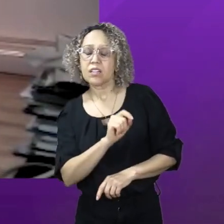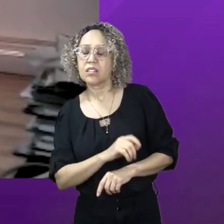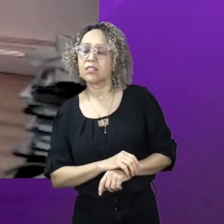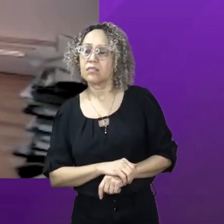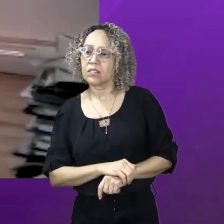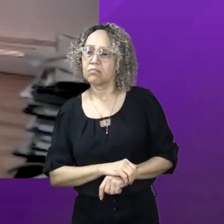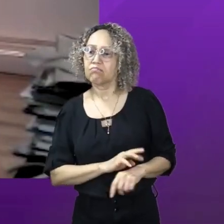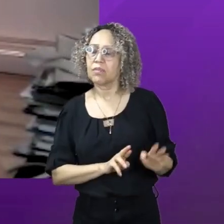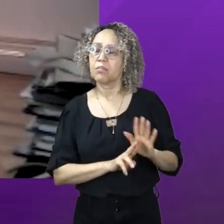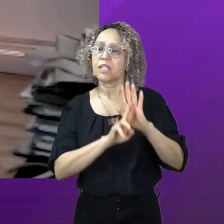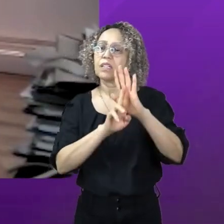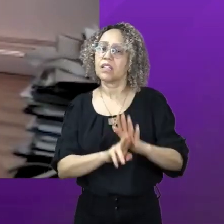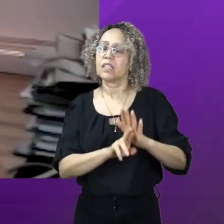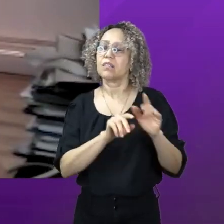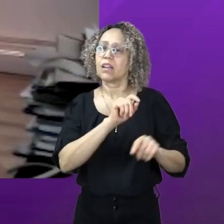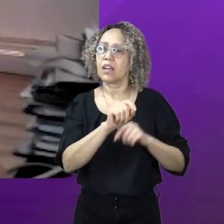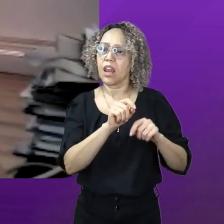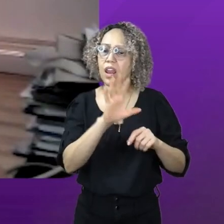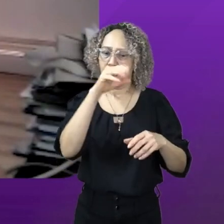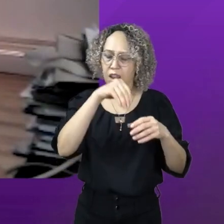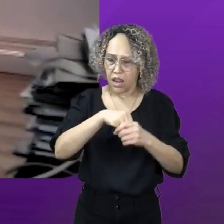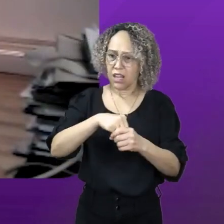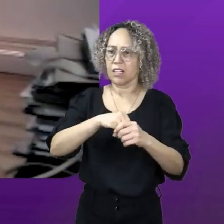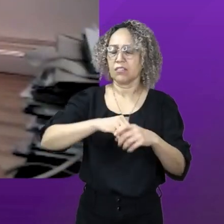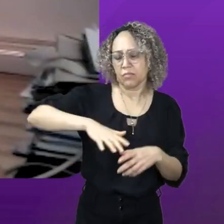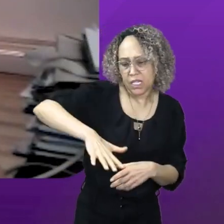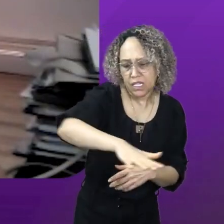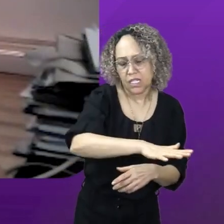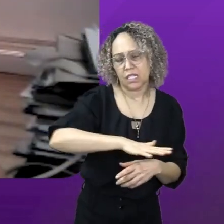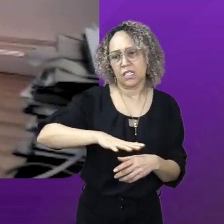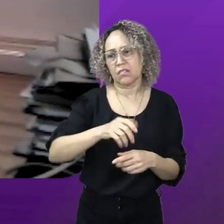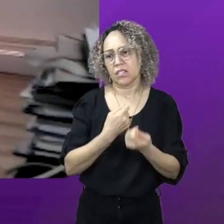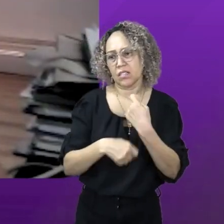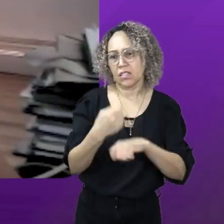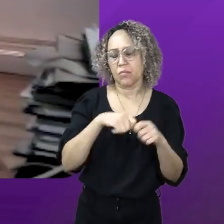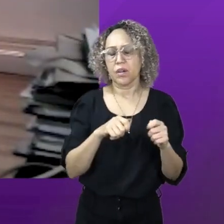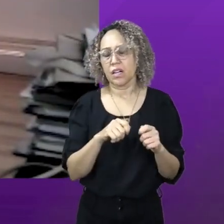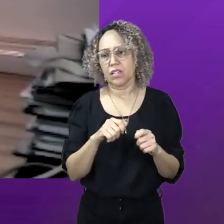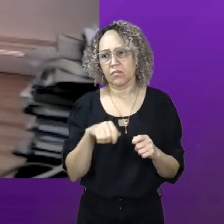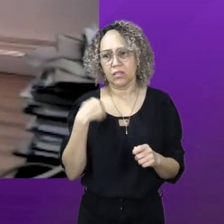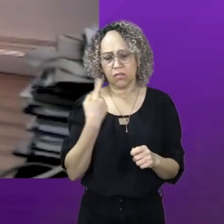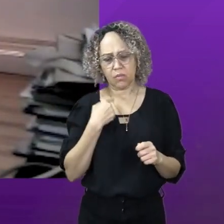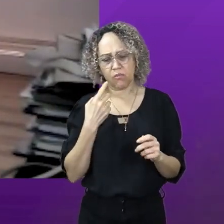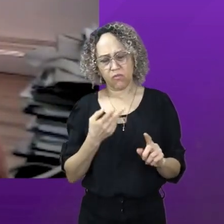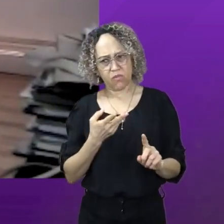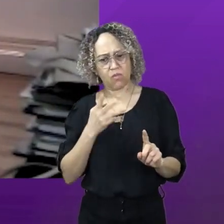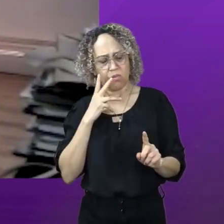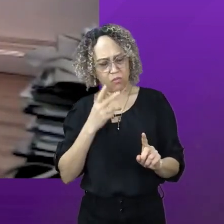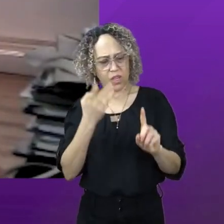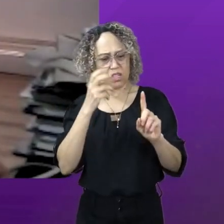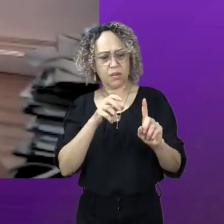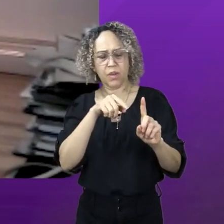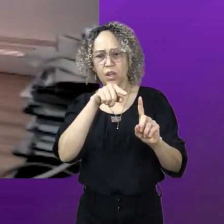lá no mercado de trabalho. Quando a gente vai olhar os dados do mercado de trabalho,